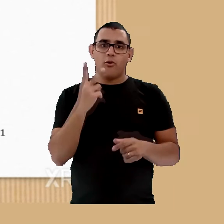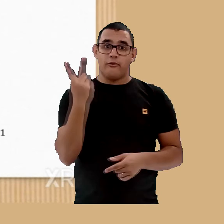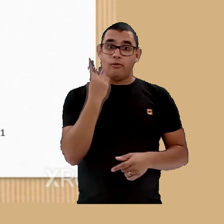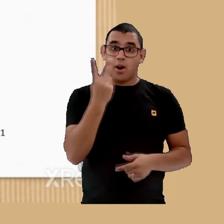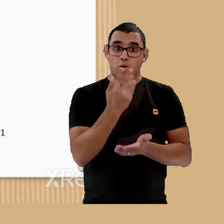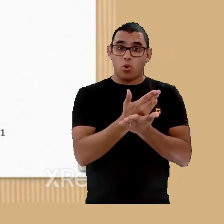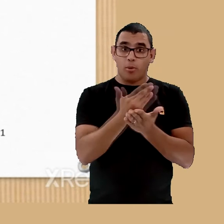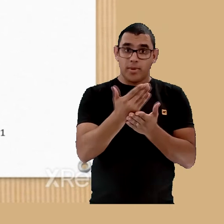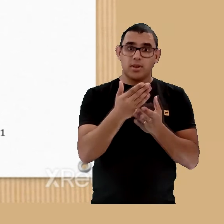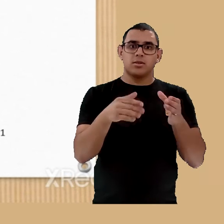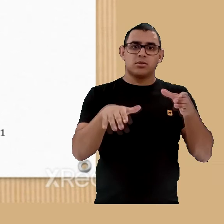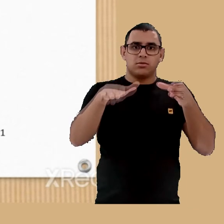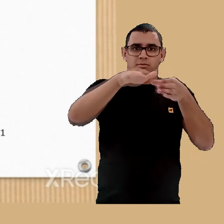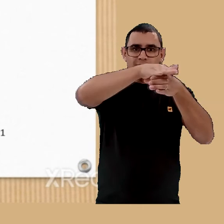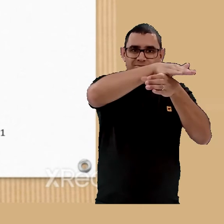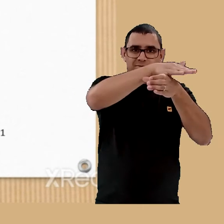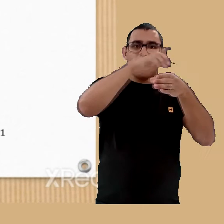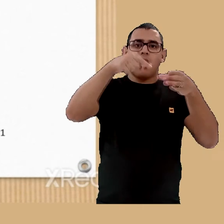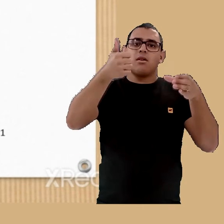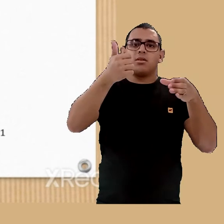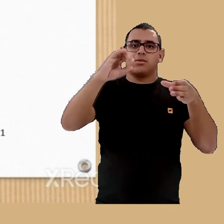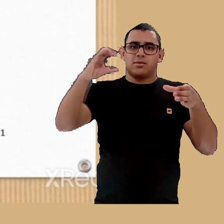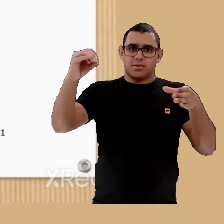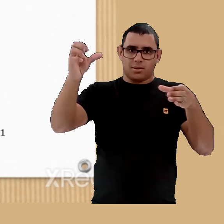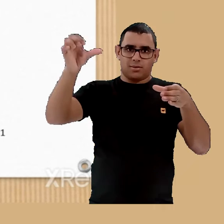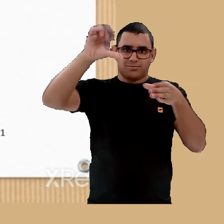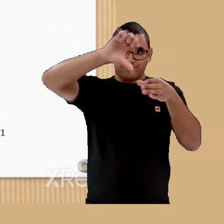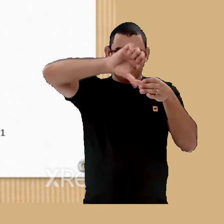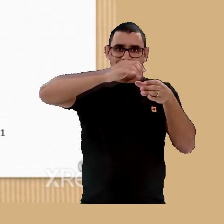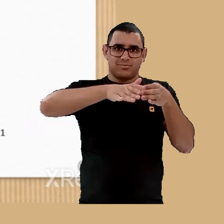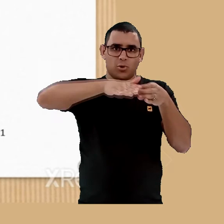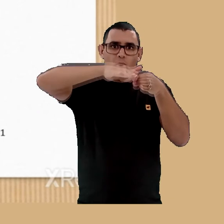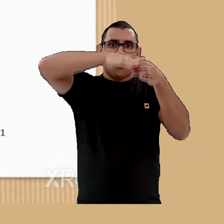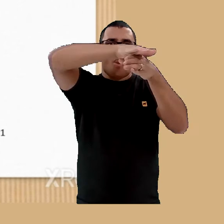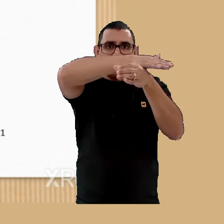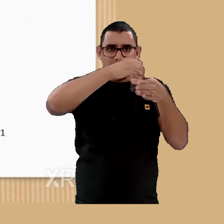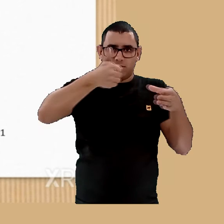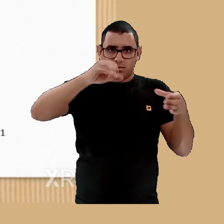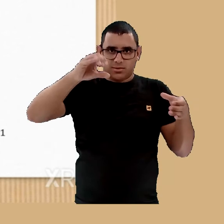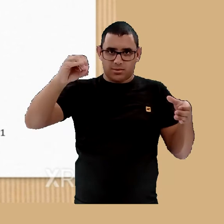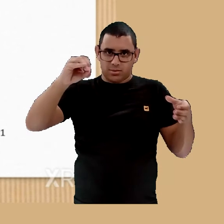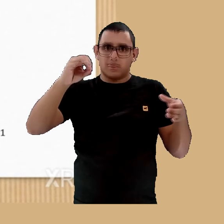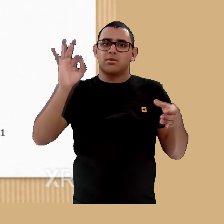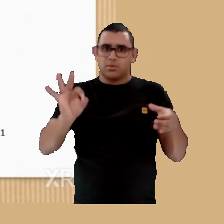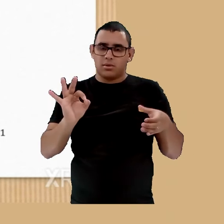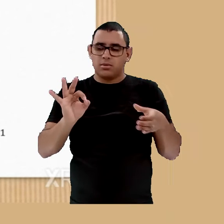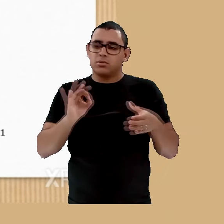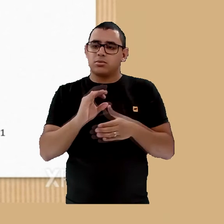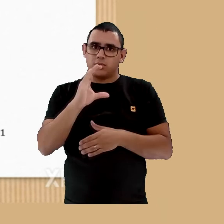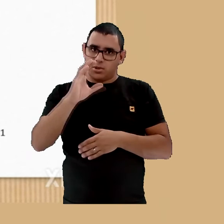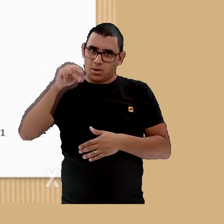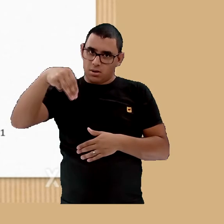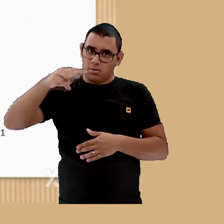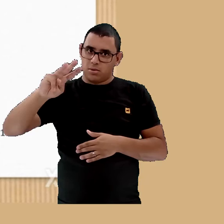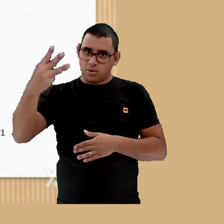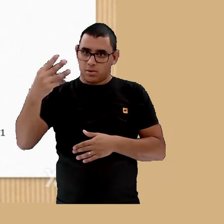centímetros cúbicos. E o coeficiente de dilatação volumétrica aparente ele quer descobrir. A variação de temperatura foi